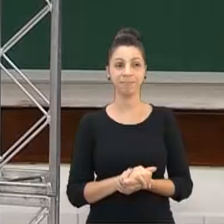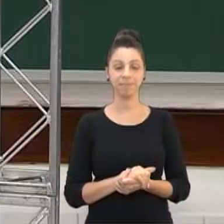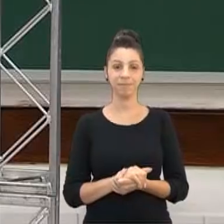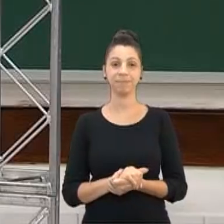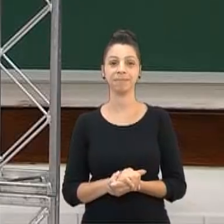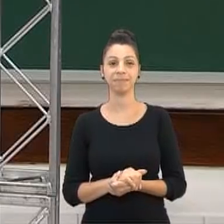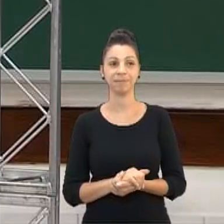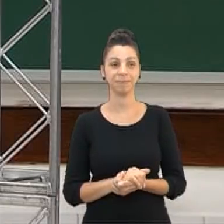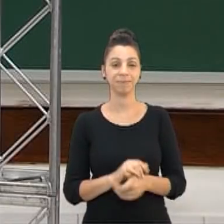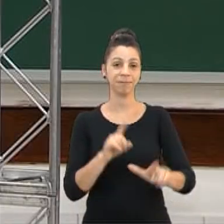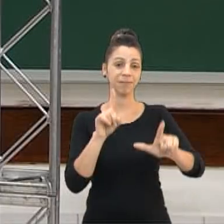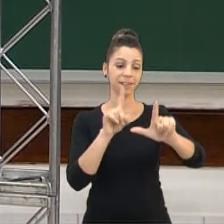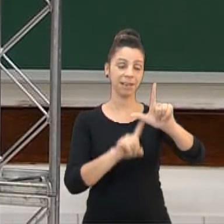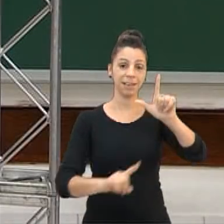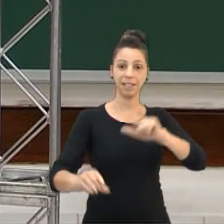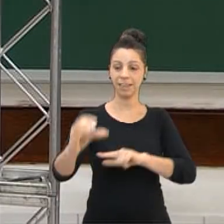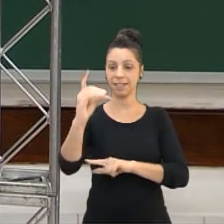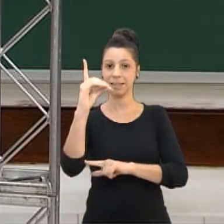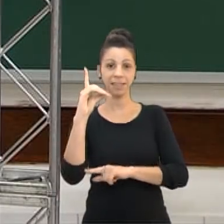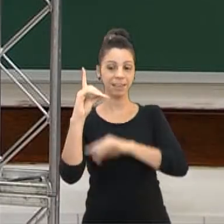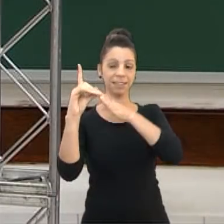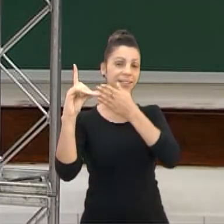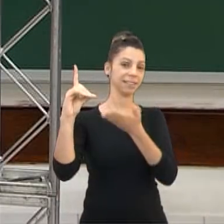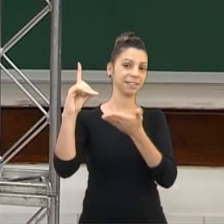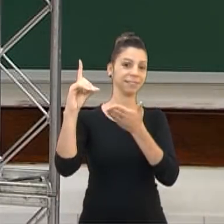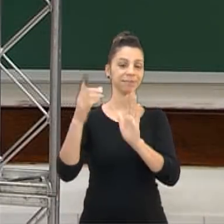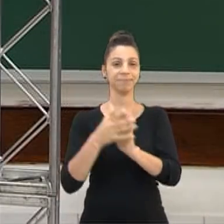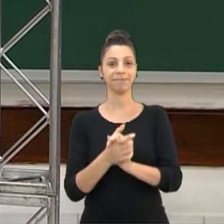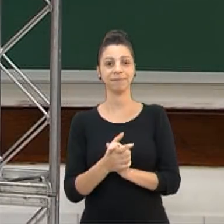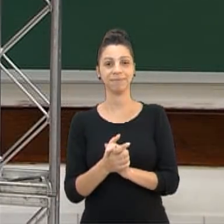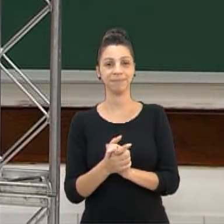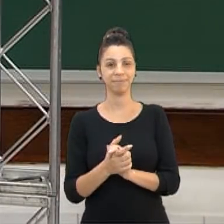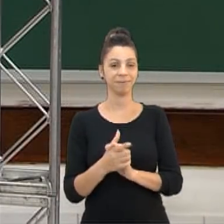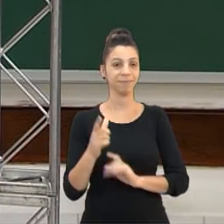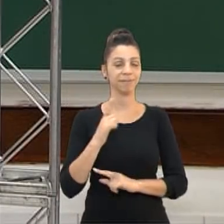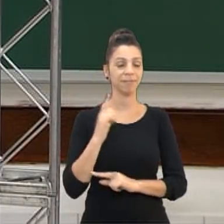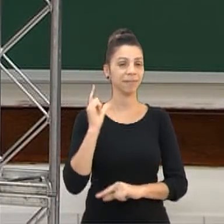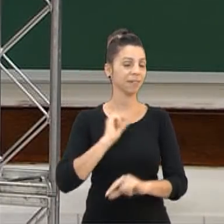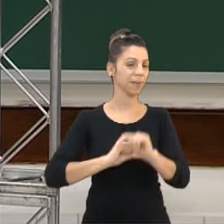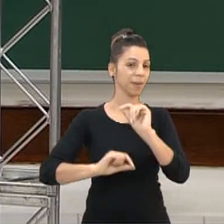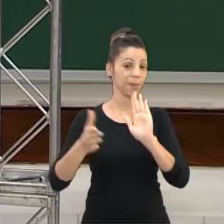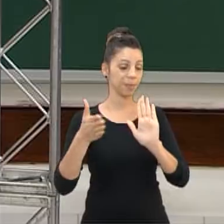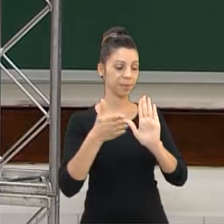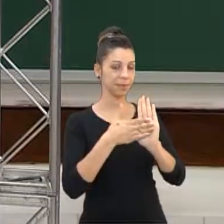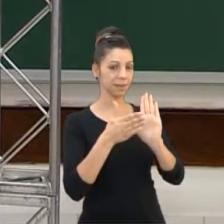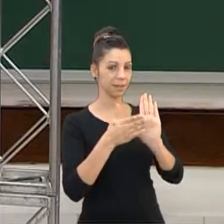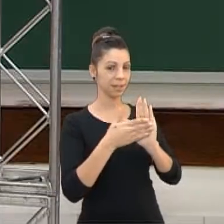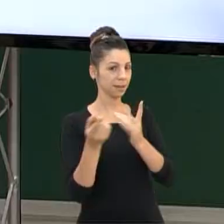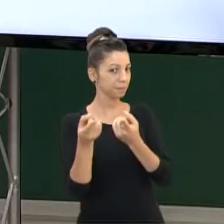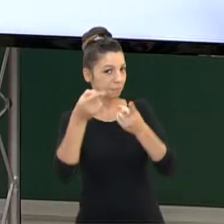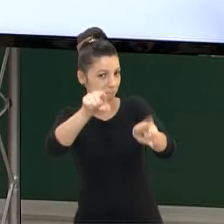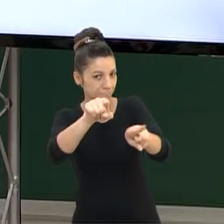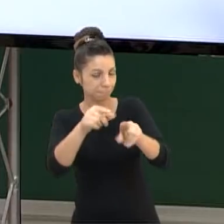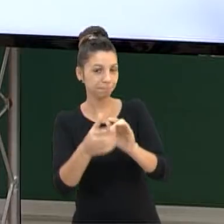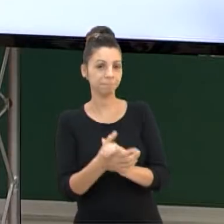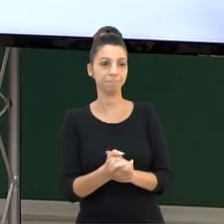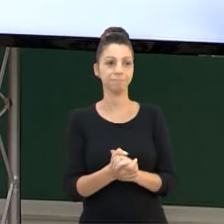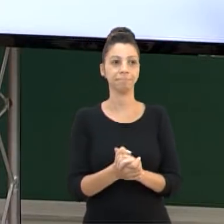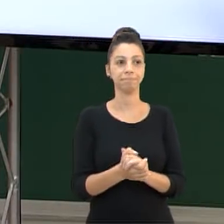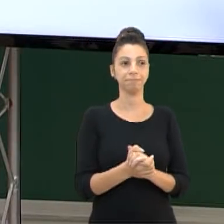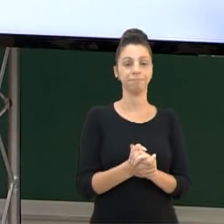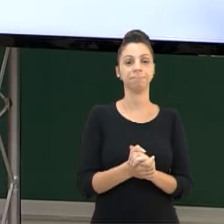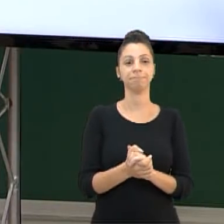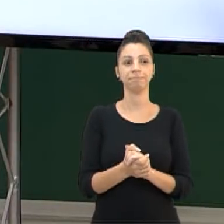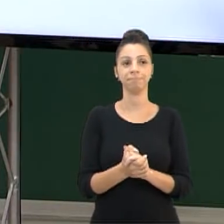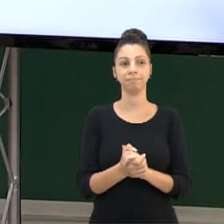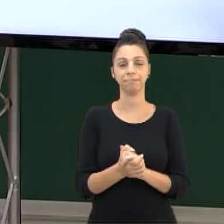letrinha D. Na letrinha D, vamos ter a seguinte proposta de desafio. O